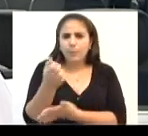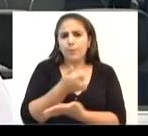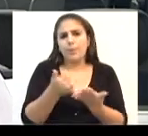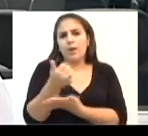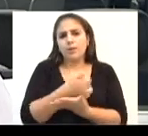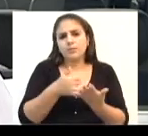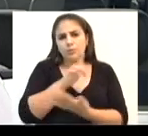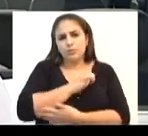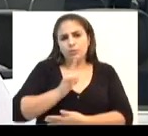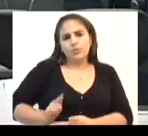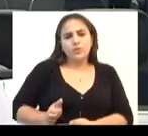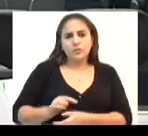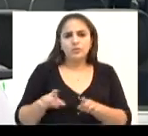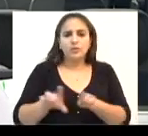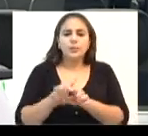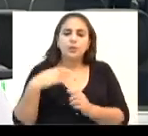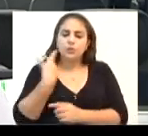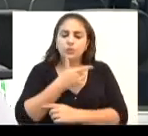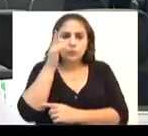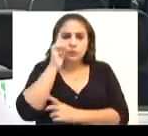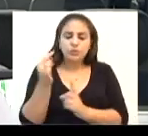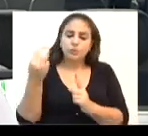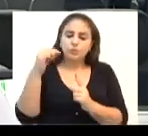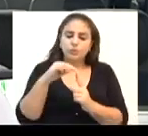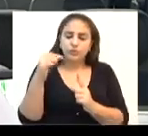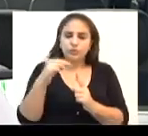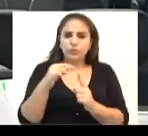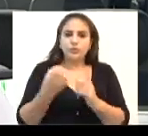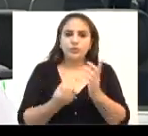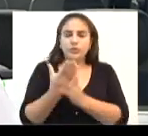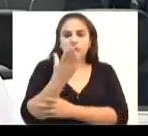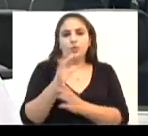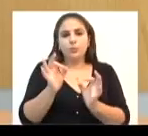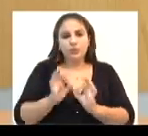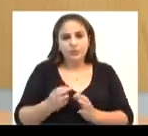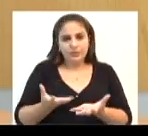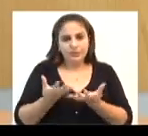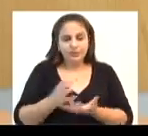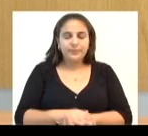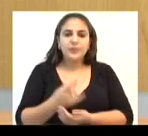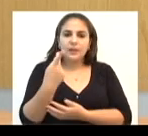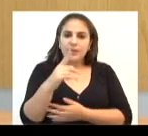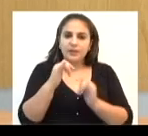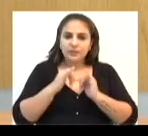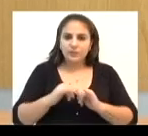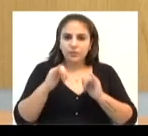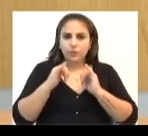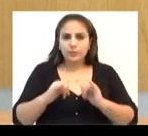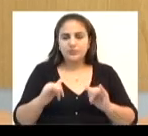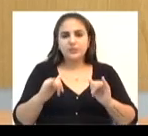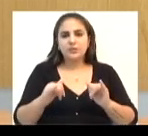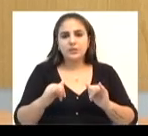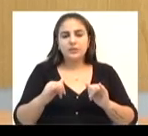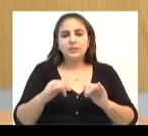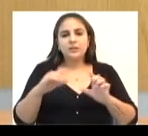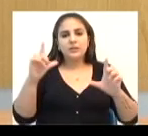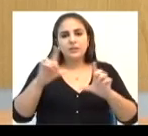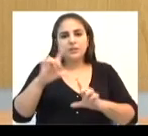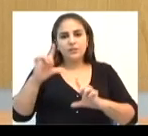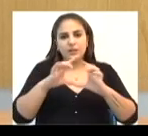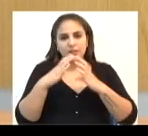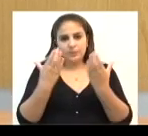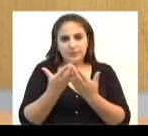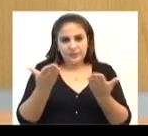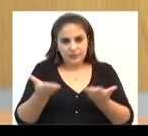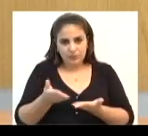ideias avançar, atingir o objetivo que o autor do projeto gostaria. E estas foram as informações do Jornal da Câmara